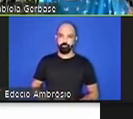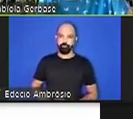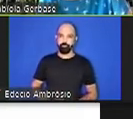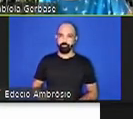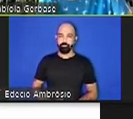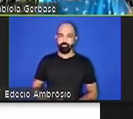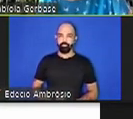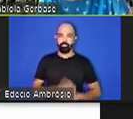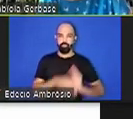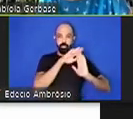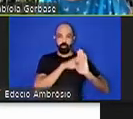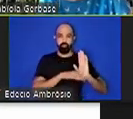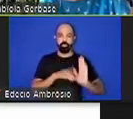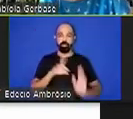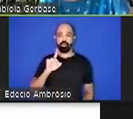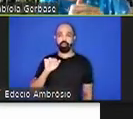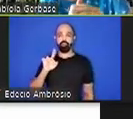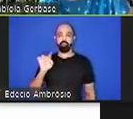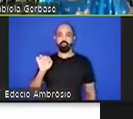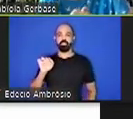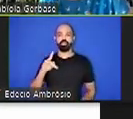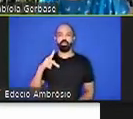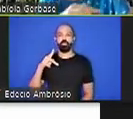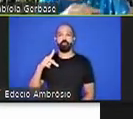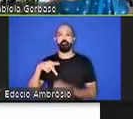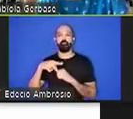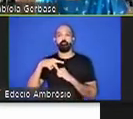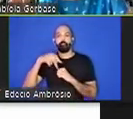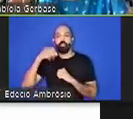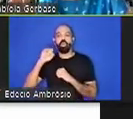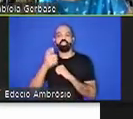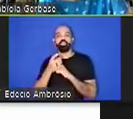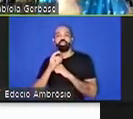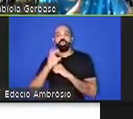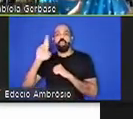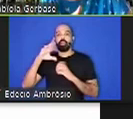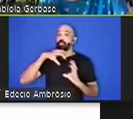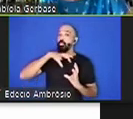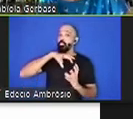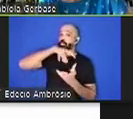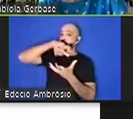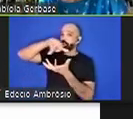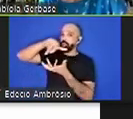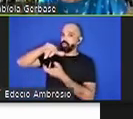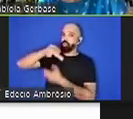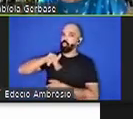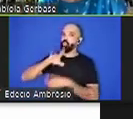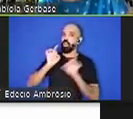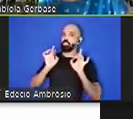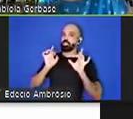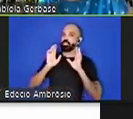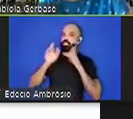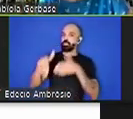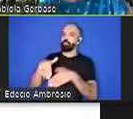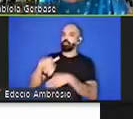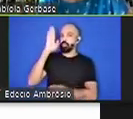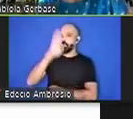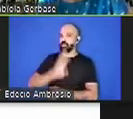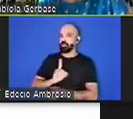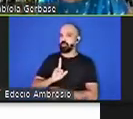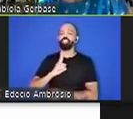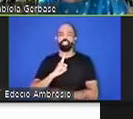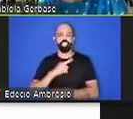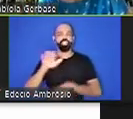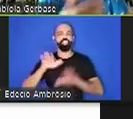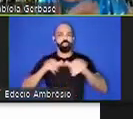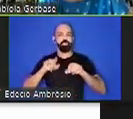Programa do DAD de pós-doutorado, que esse é em nível mundial, não é específico para brasileiros, mas teve sua chamada também